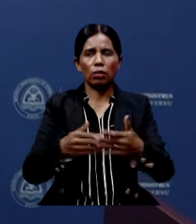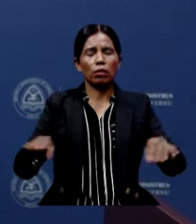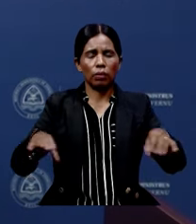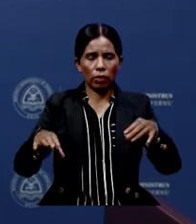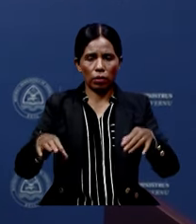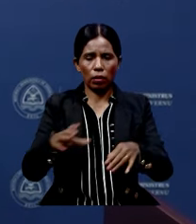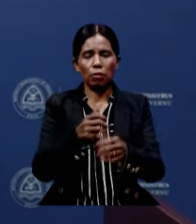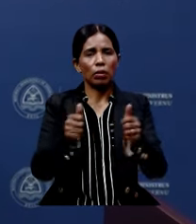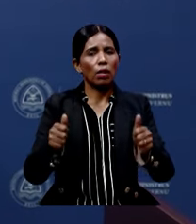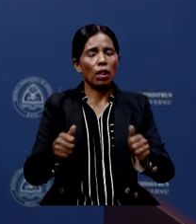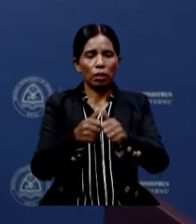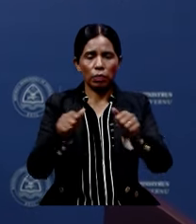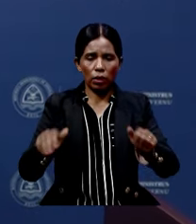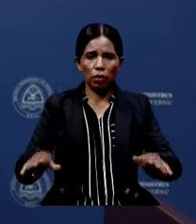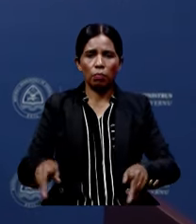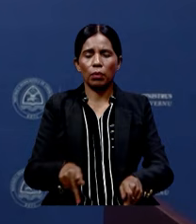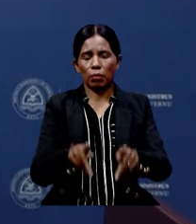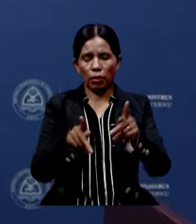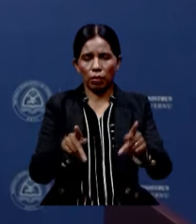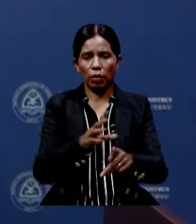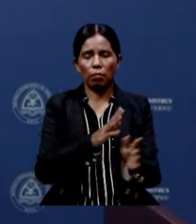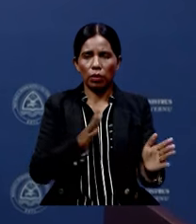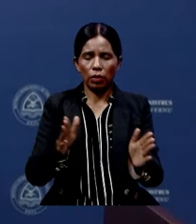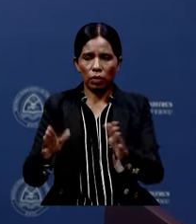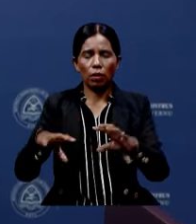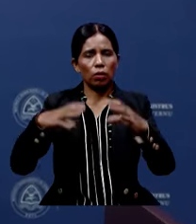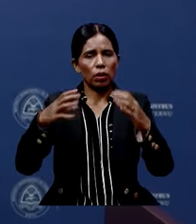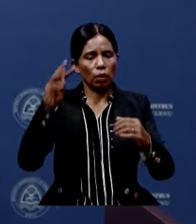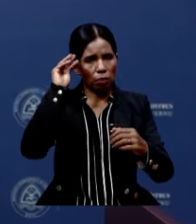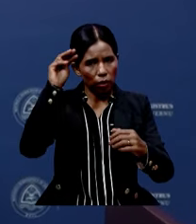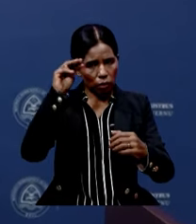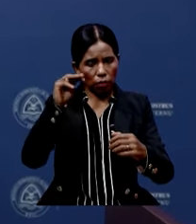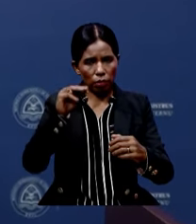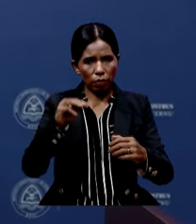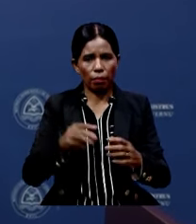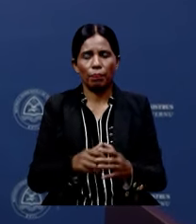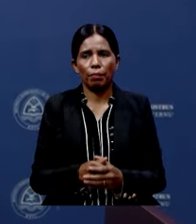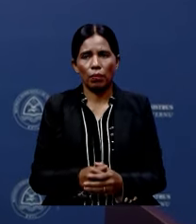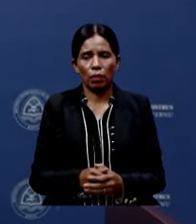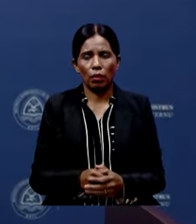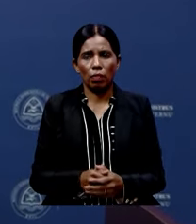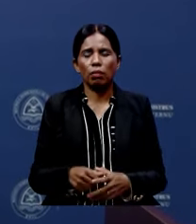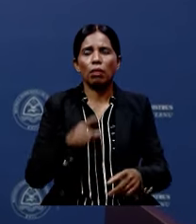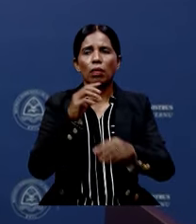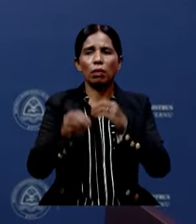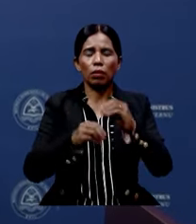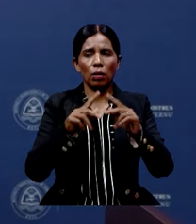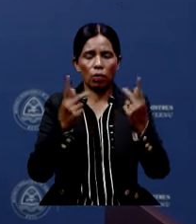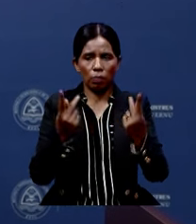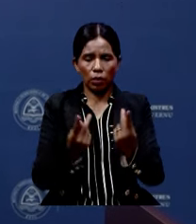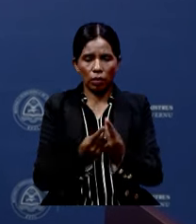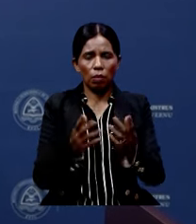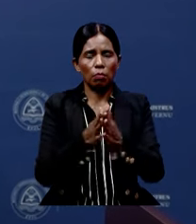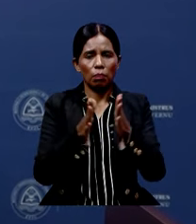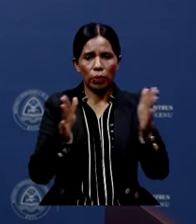Administração Pública. Né? Processo auditoria, né? Conselho de Ministros, sei, recrutamos companhia Boa